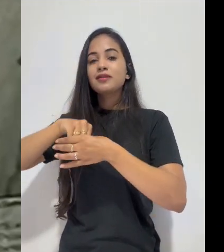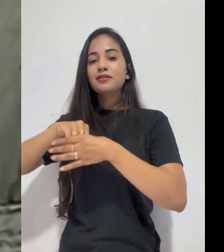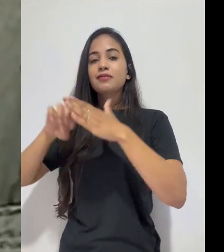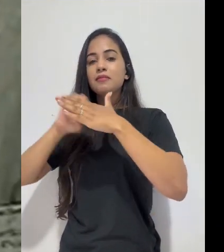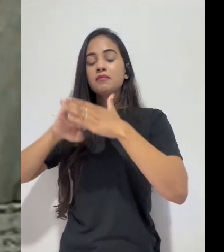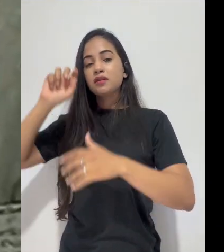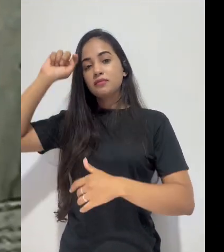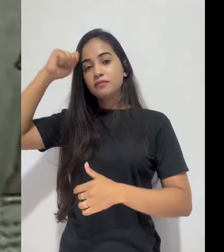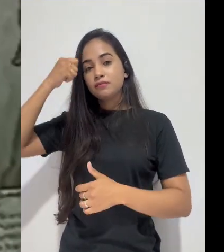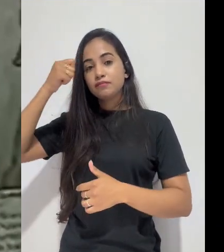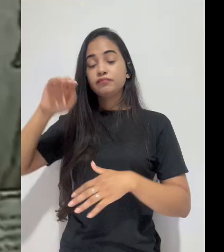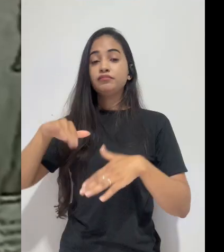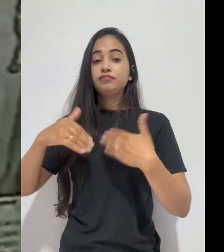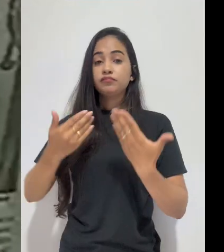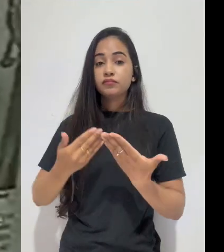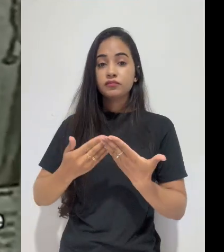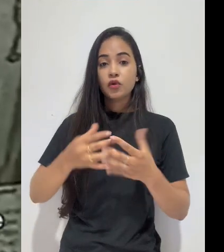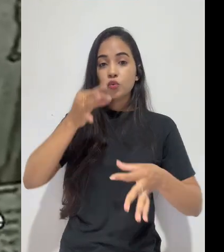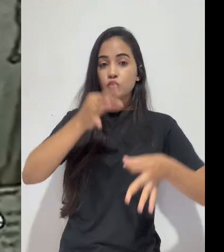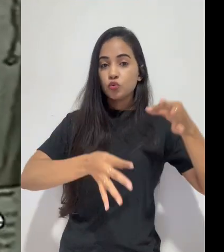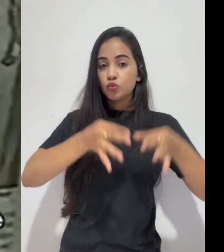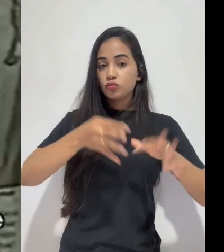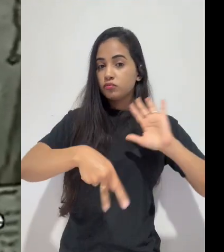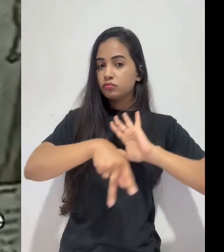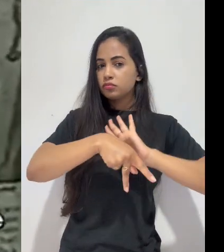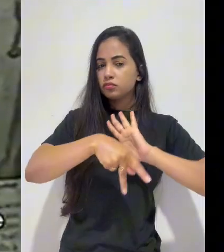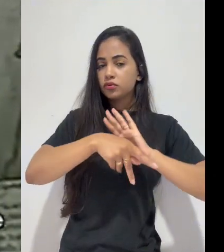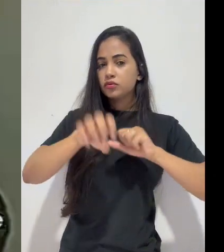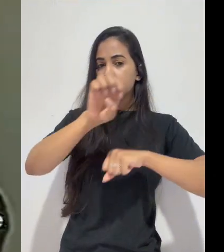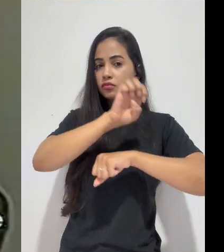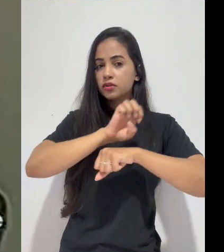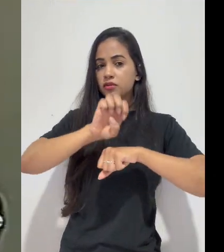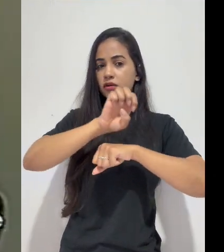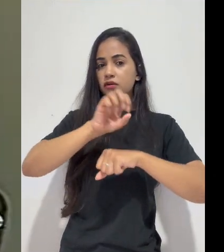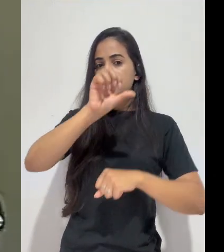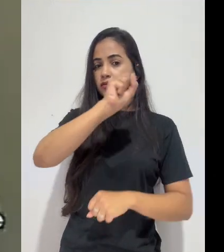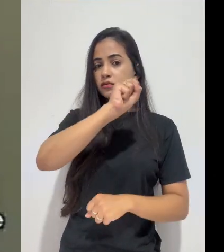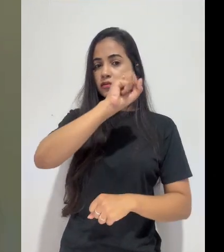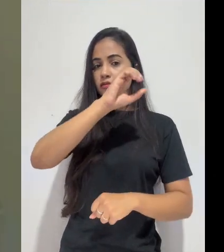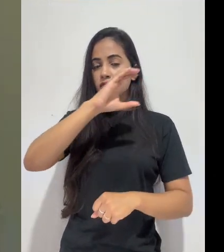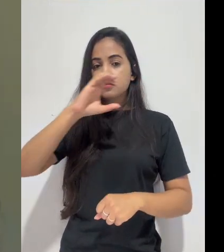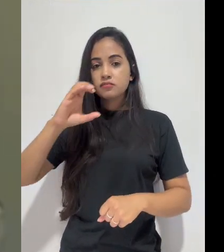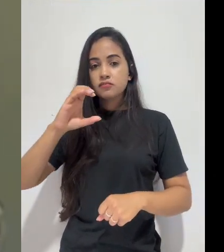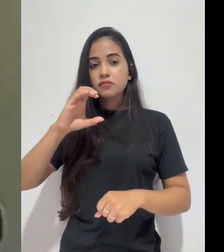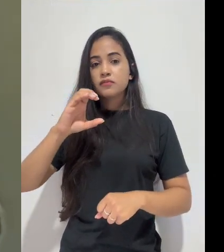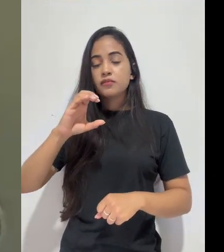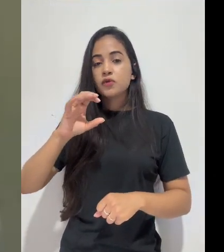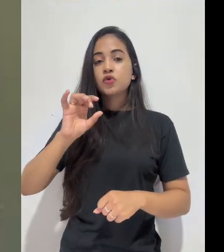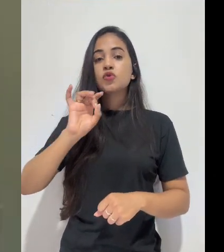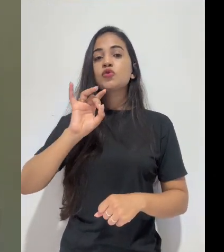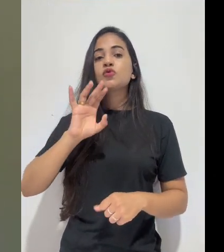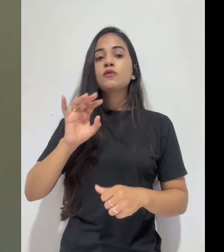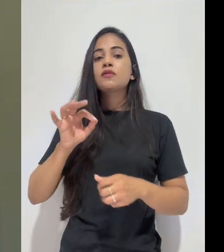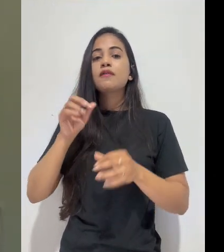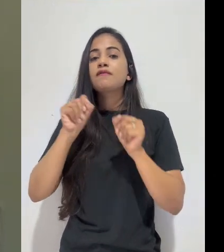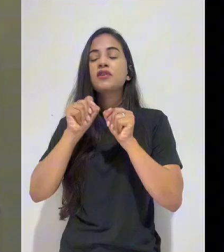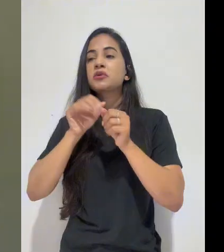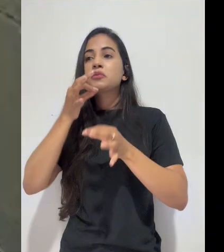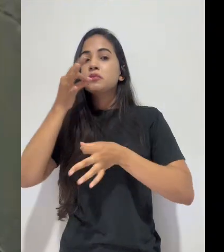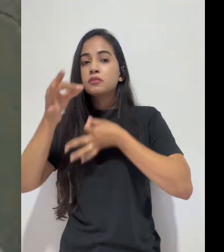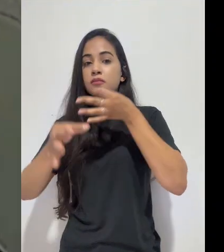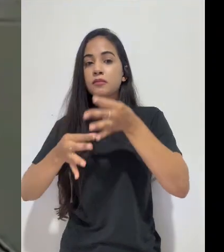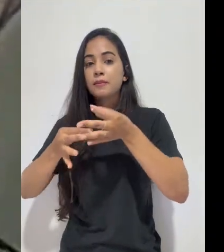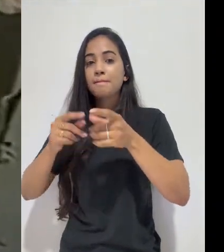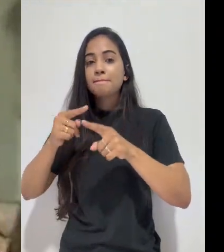O Tribunal Regional de Santa Catarina não aceitou a alegação da empresa de que o chefe apenas fizera um comentário de mau